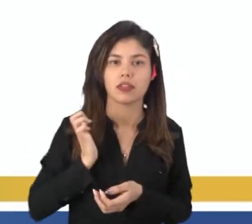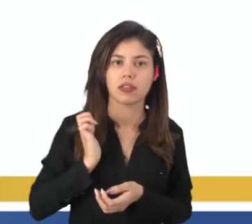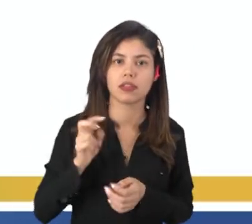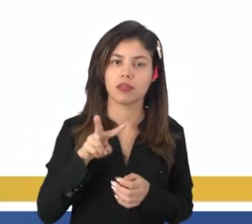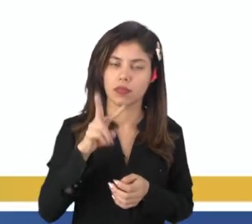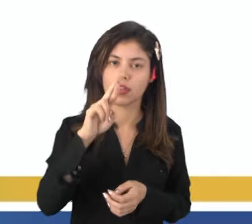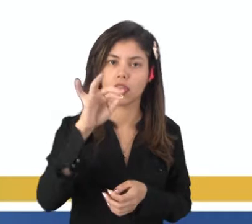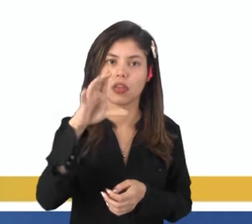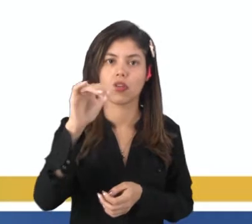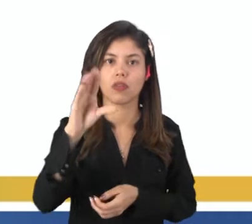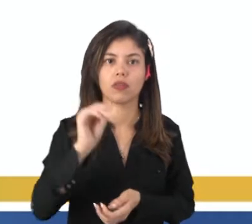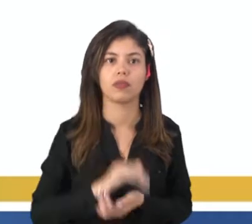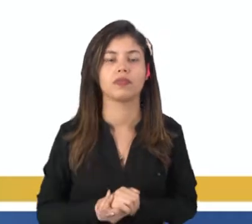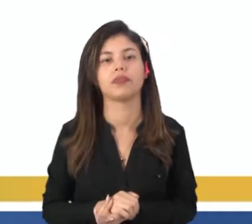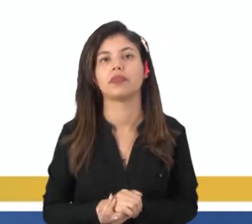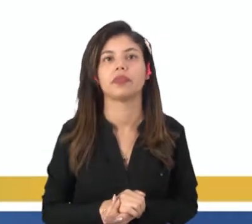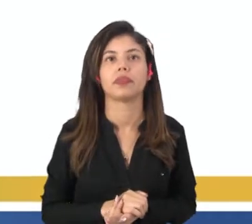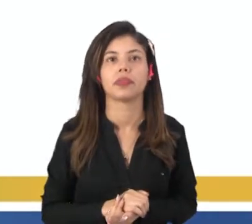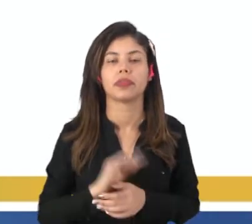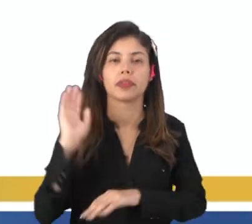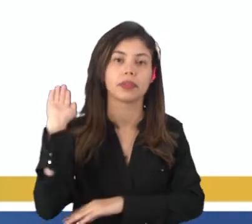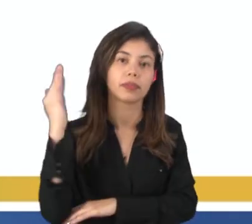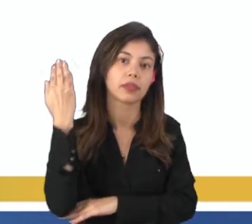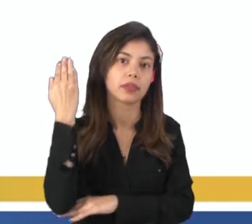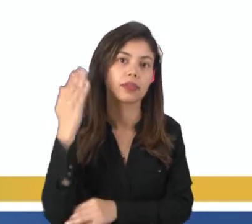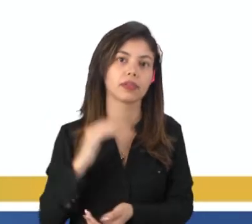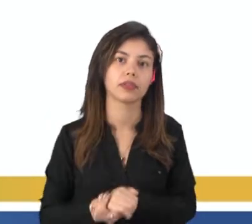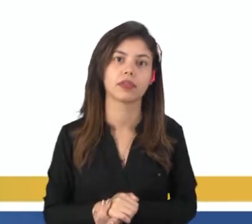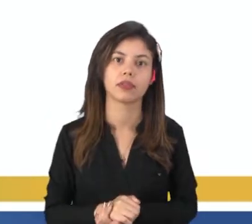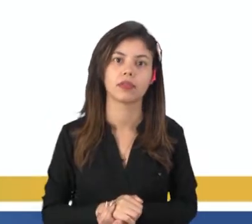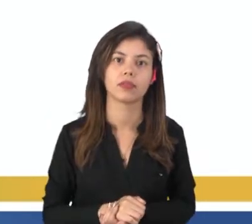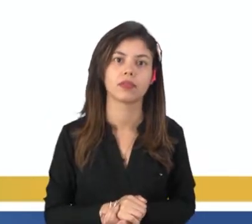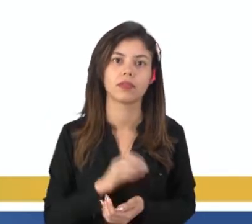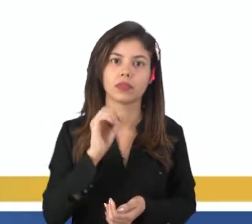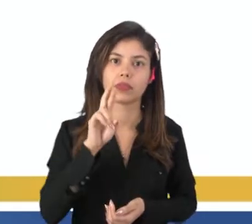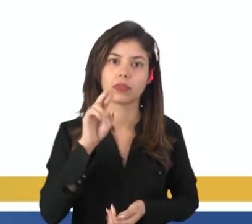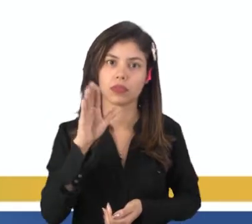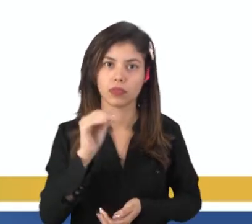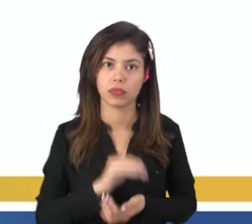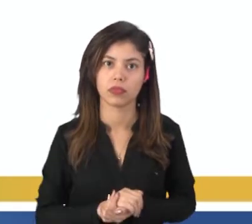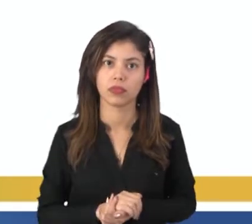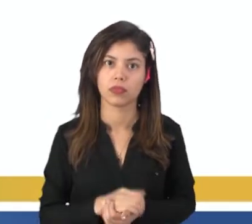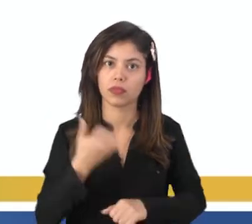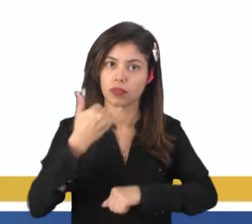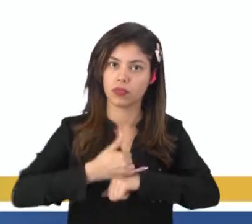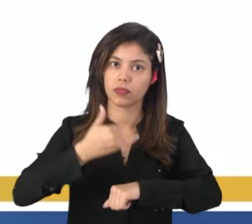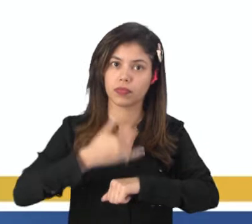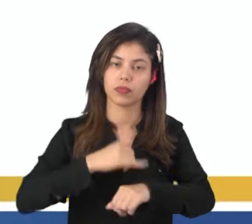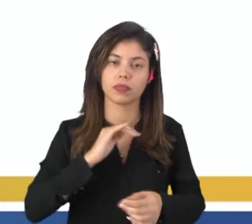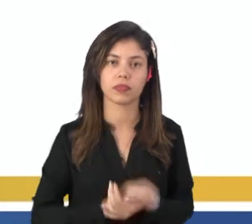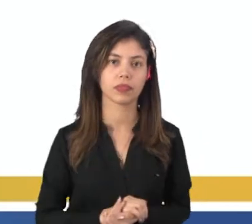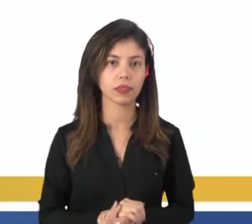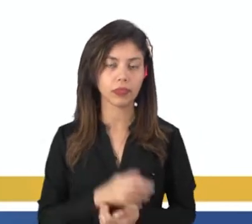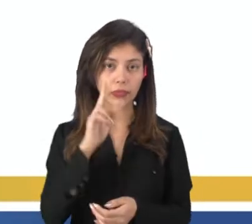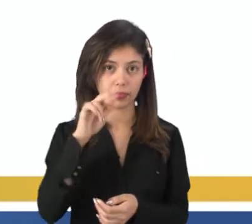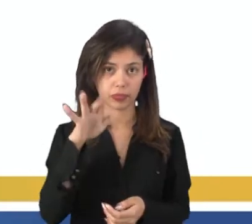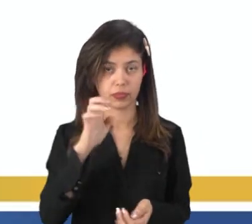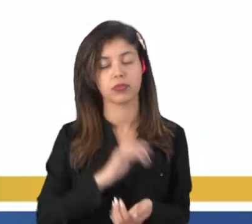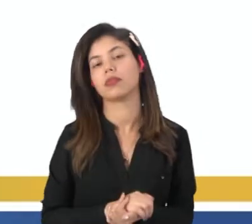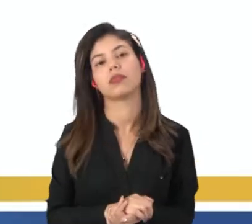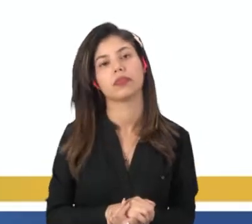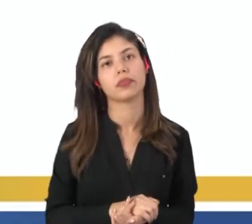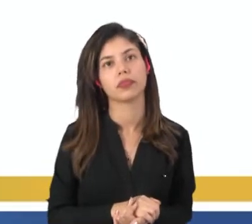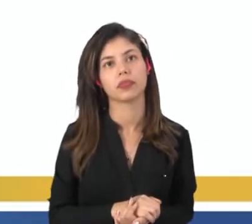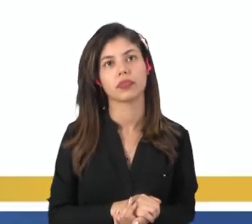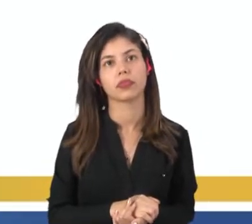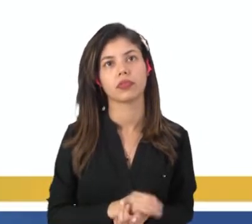também, né? Você tem ali a madeira, você tem ali minerais, ouro, né? Ferro. Então, ela é uma fonte de recursos